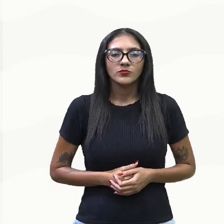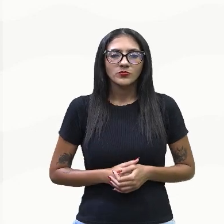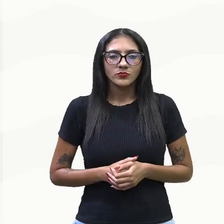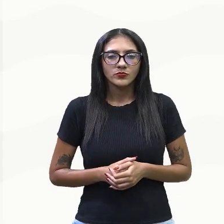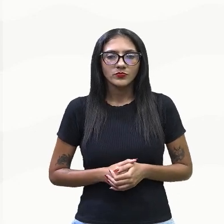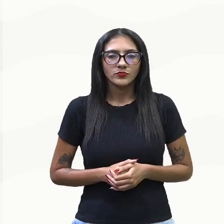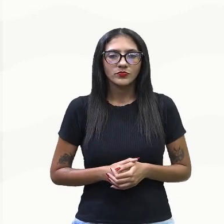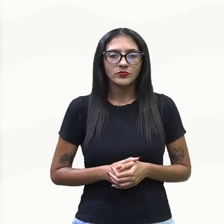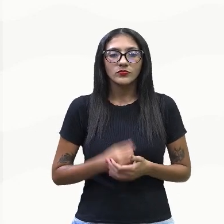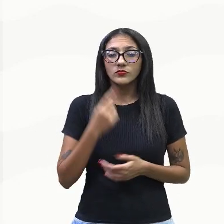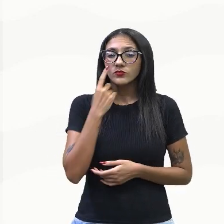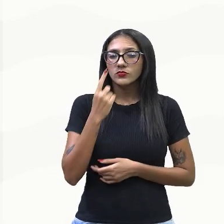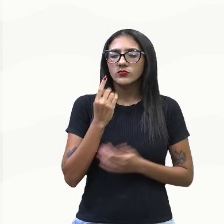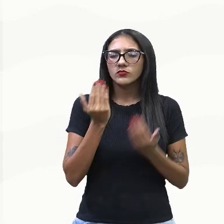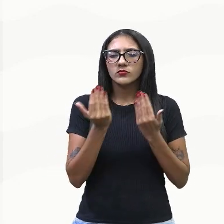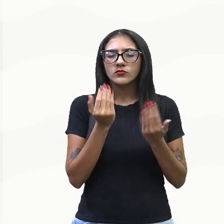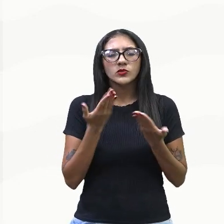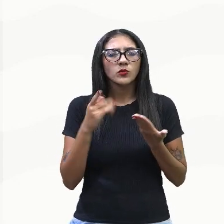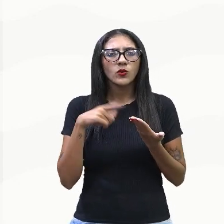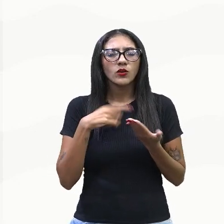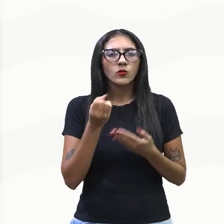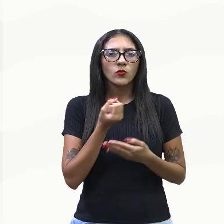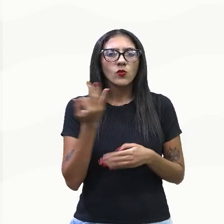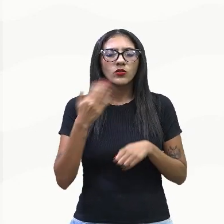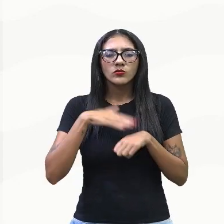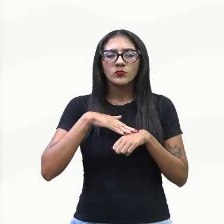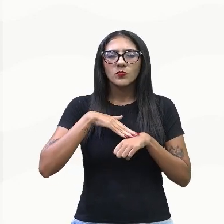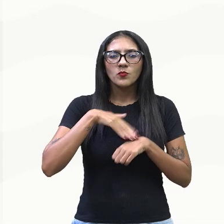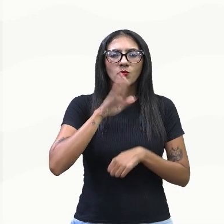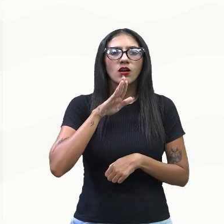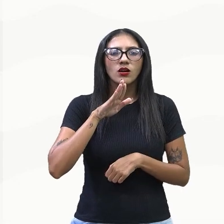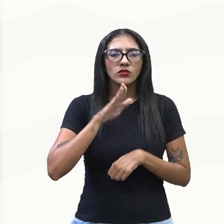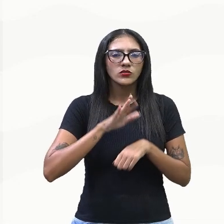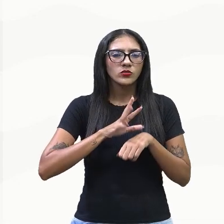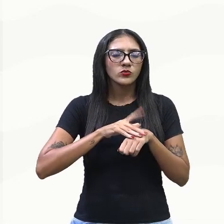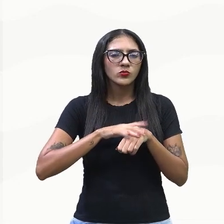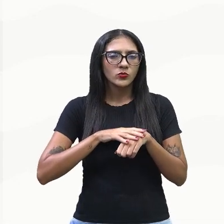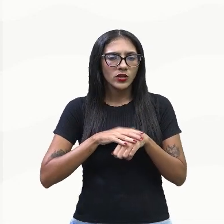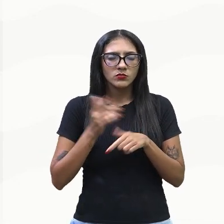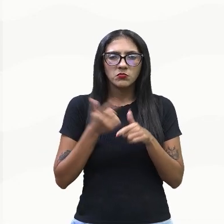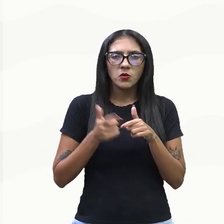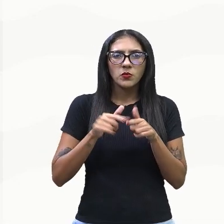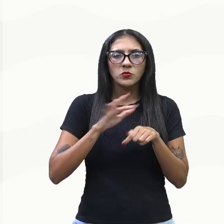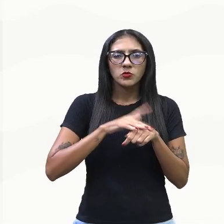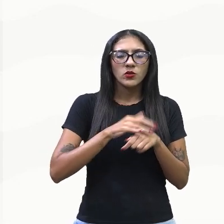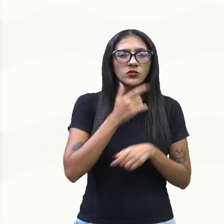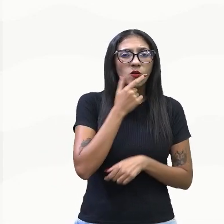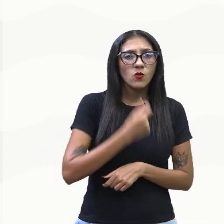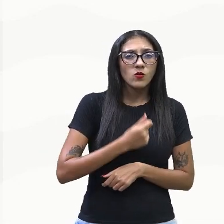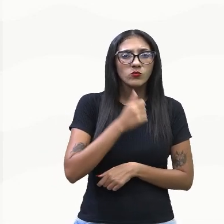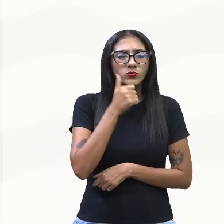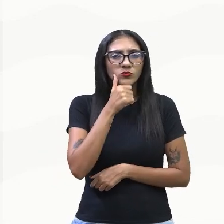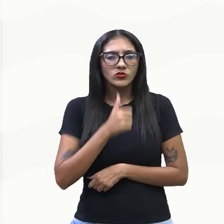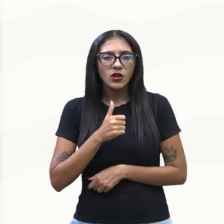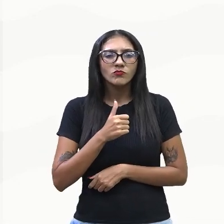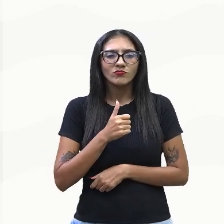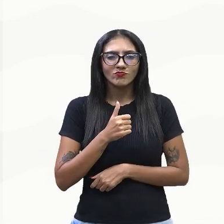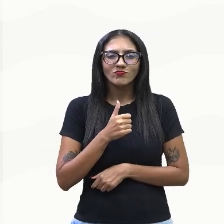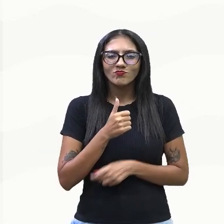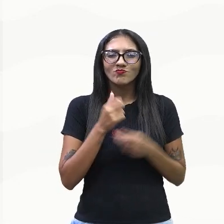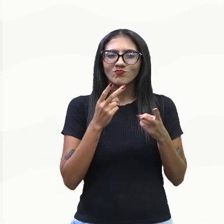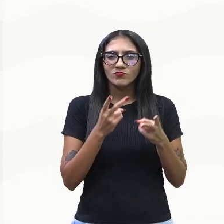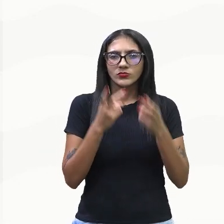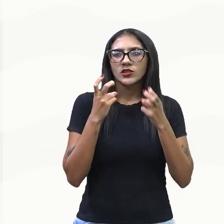aí os números, quem está mais com a hipertensão arterial é mais problemática em quem? Nos homens ou nas mulheres? Observe os